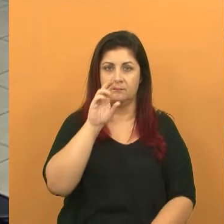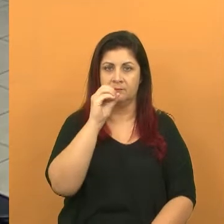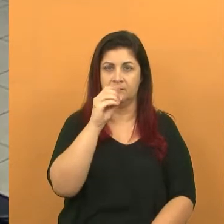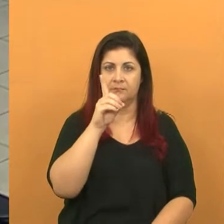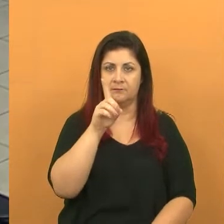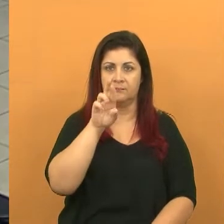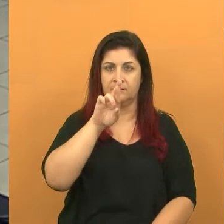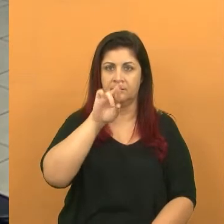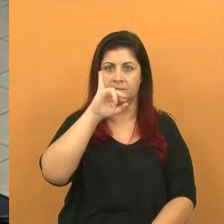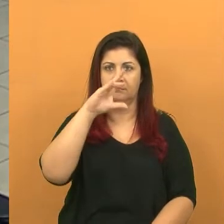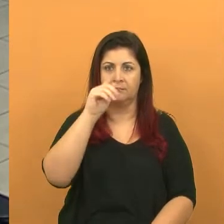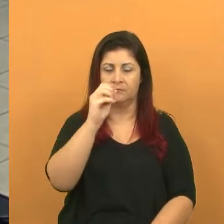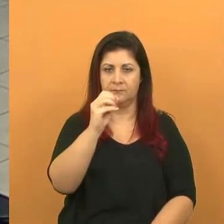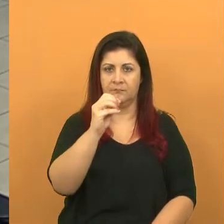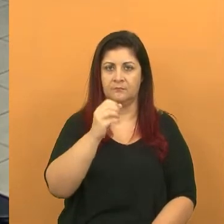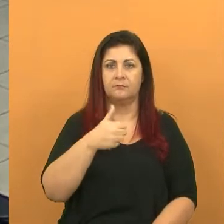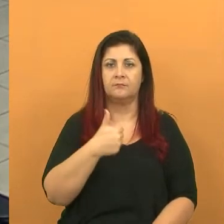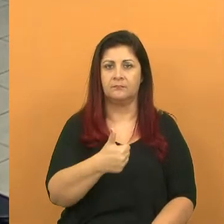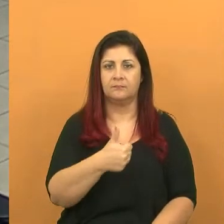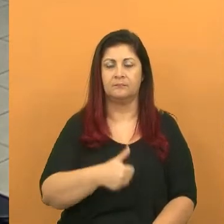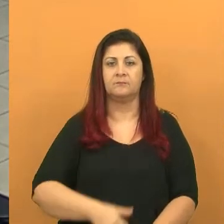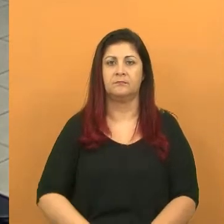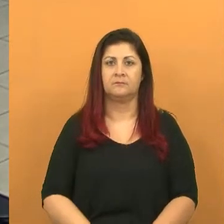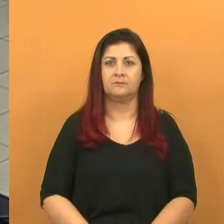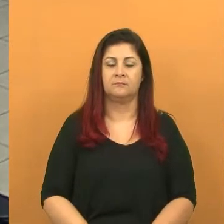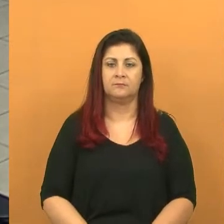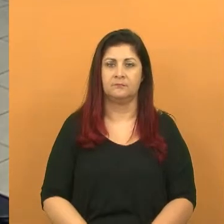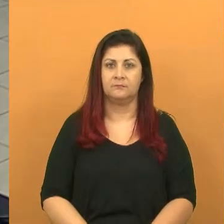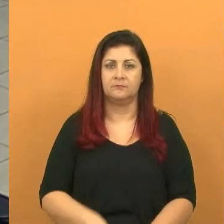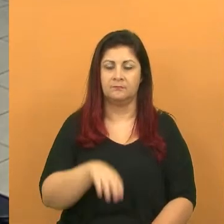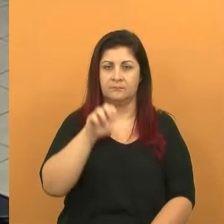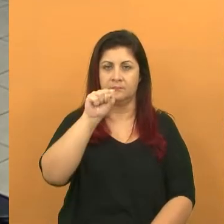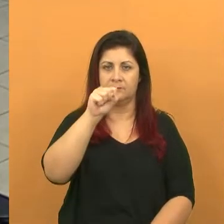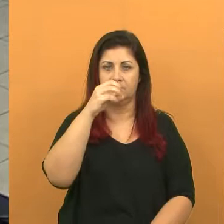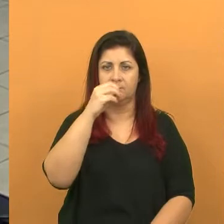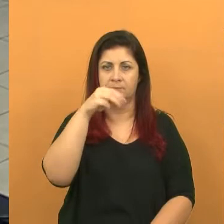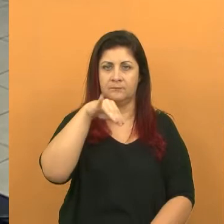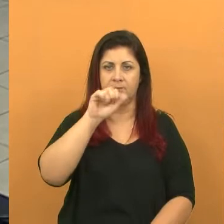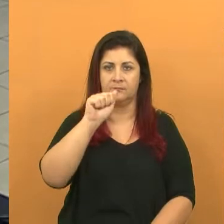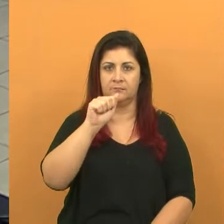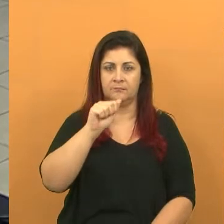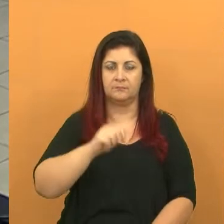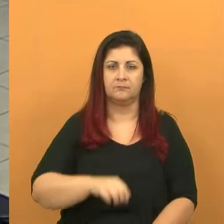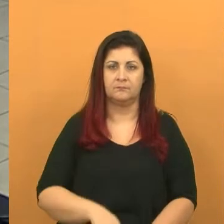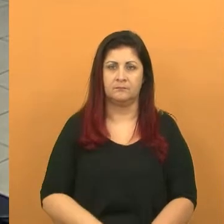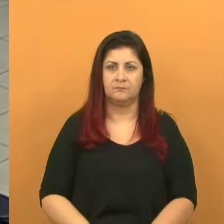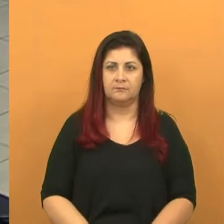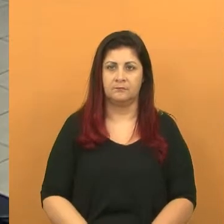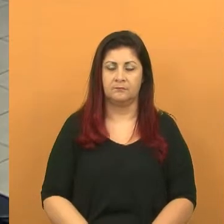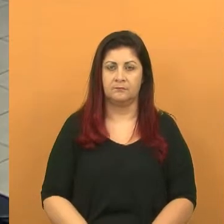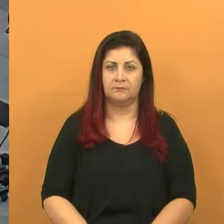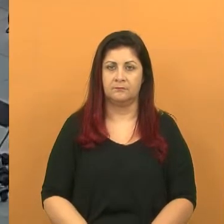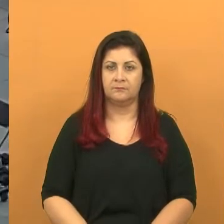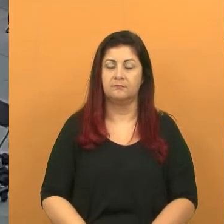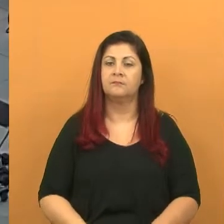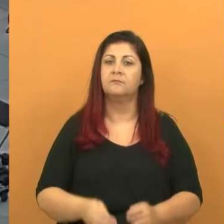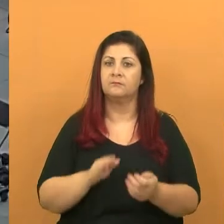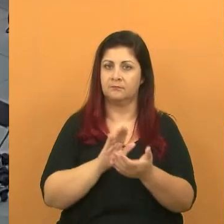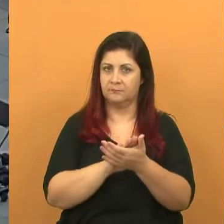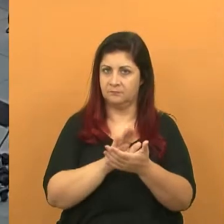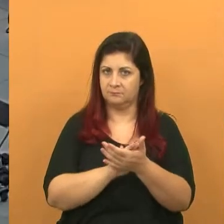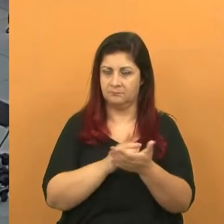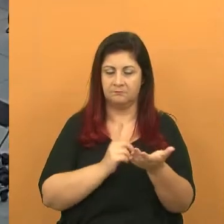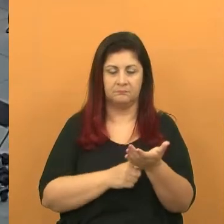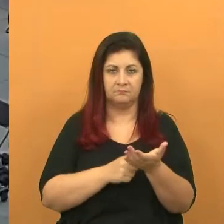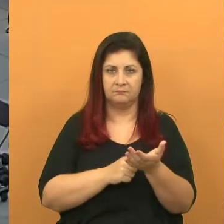Salomão? Favorável. Como vota a vereadora Sônia Patas da Amizade? Justificando meu voto, parabéns, Lucimar,